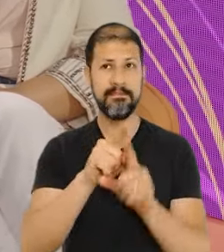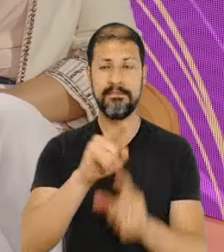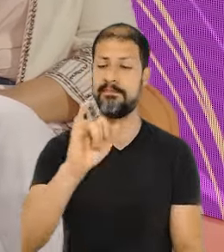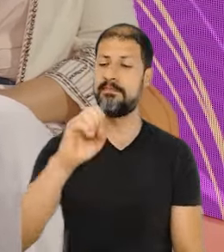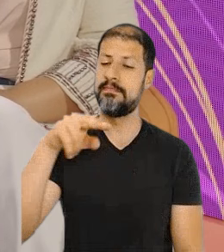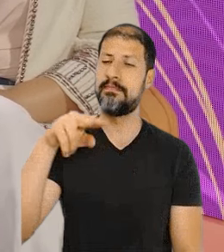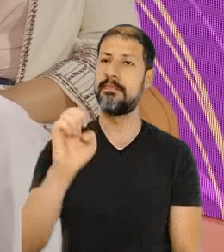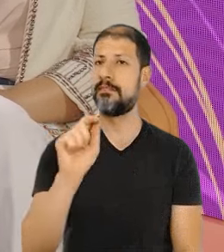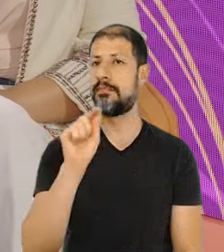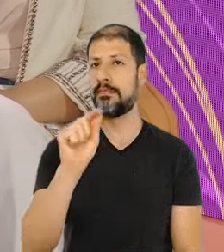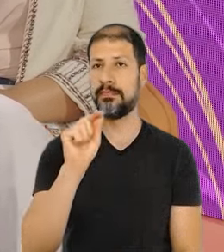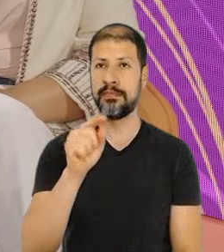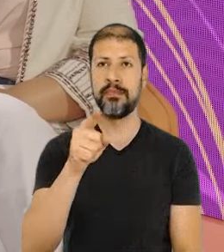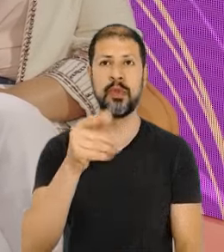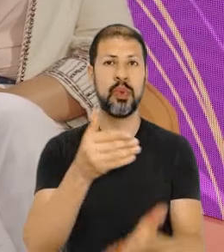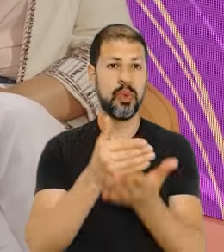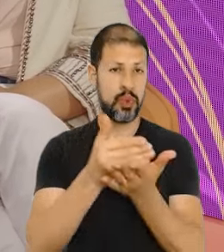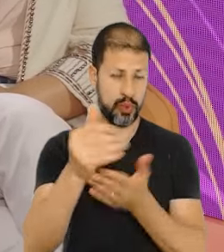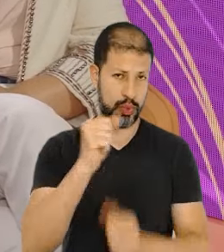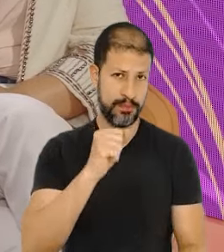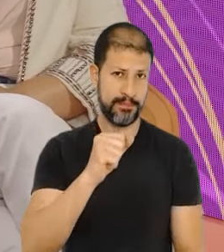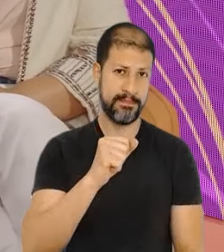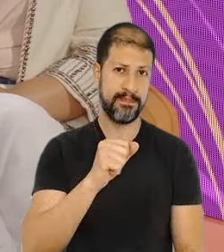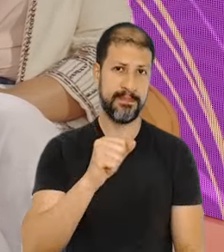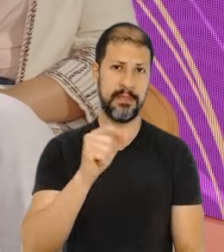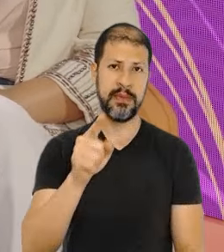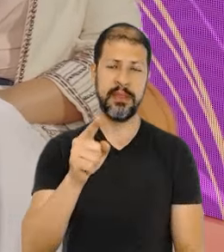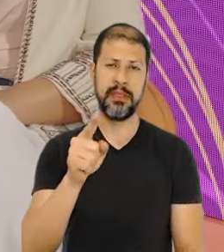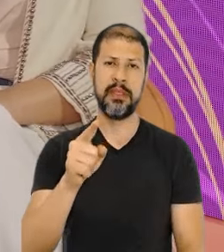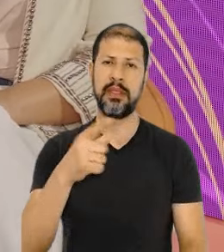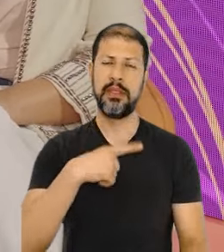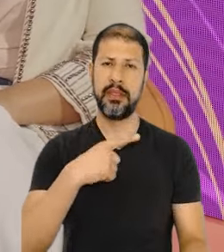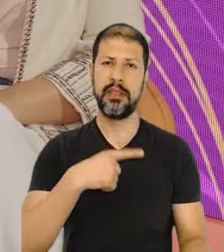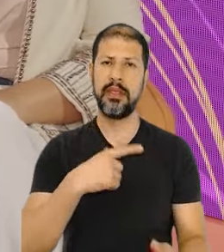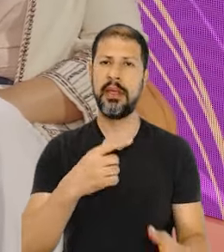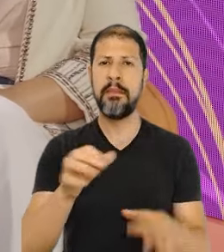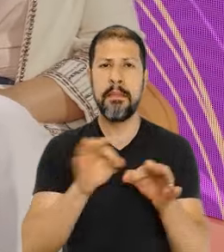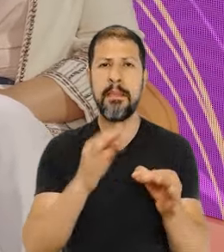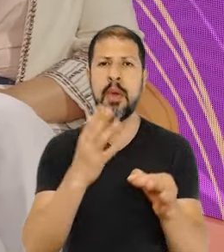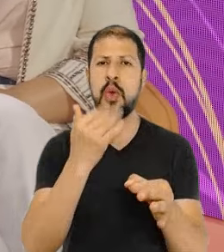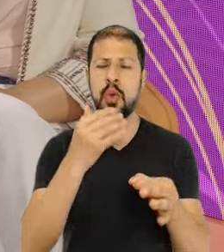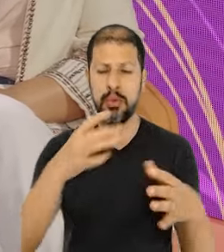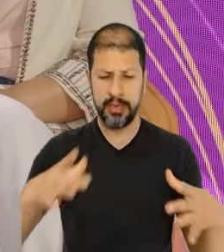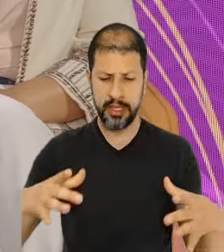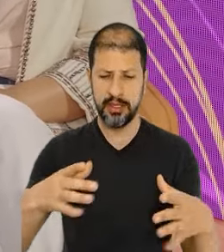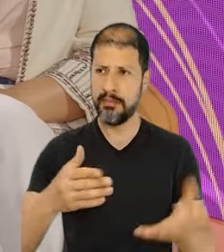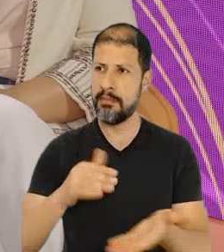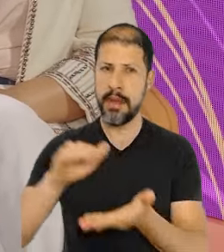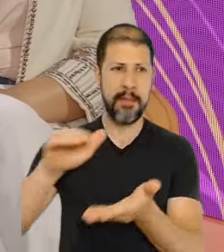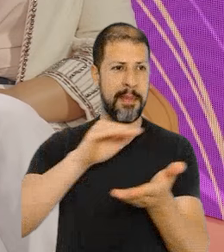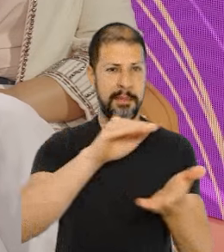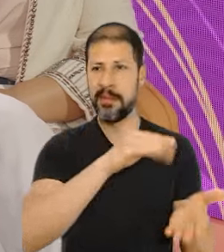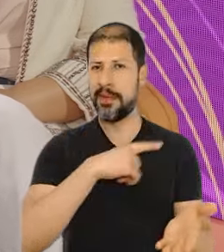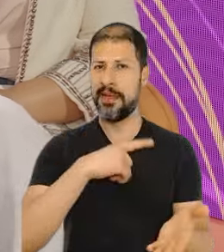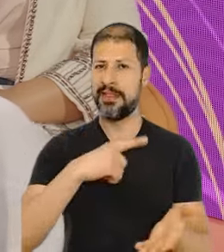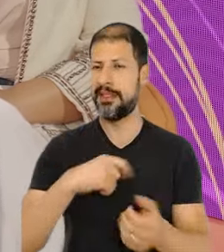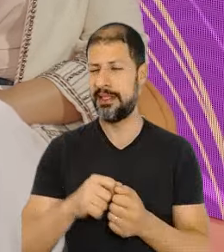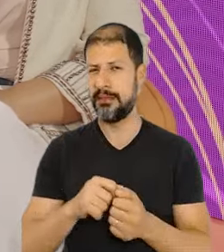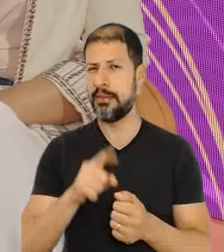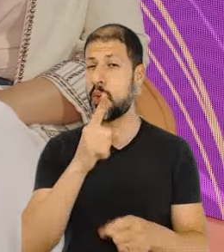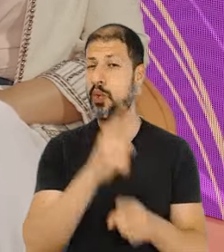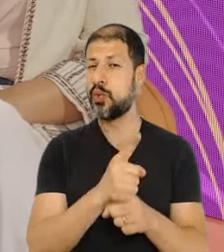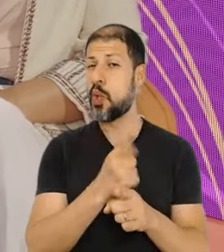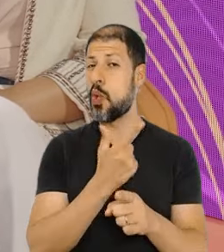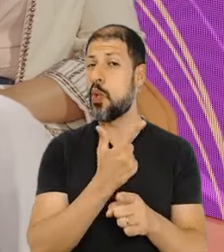E que você começou com a questão das marmitas que você ainda faz personalizada Mas você identificou um